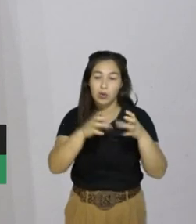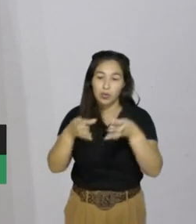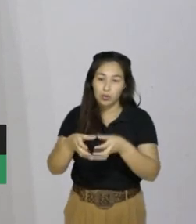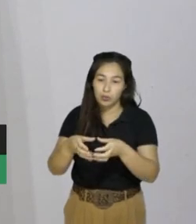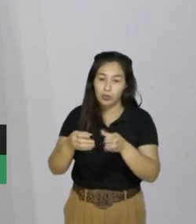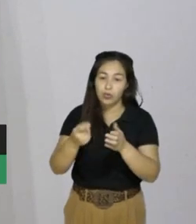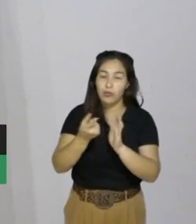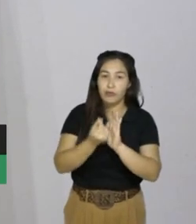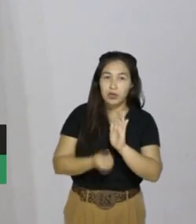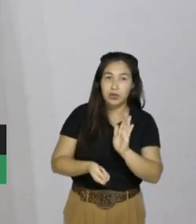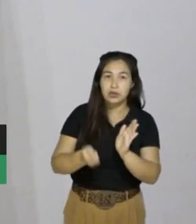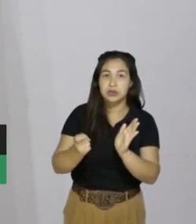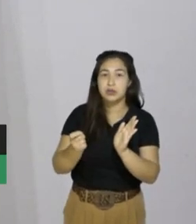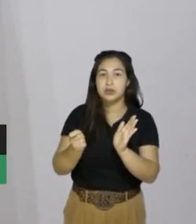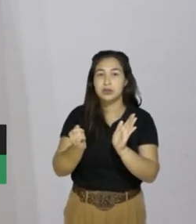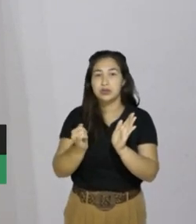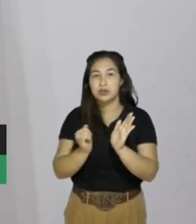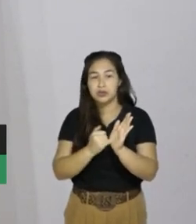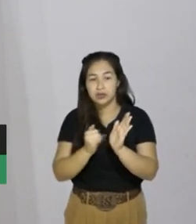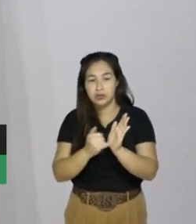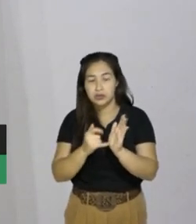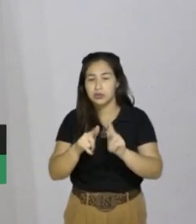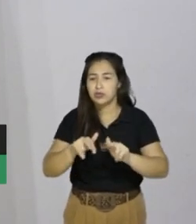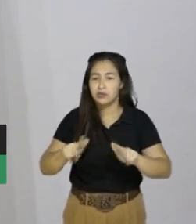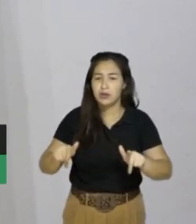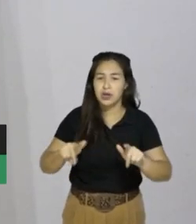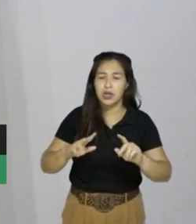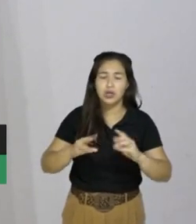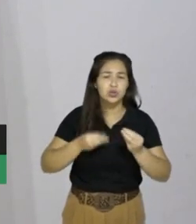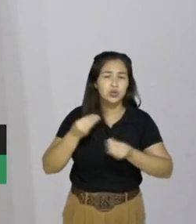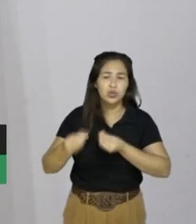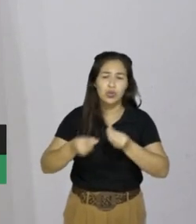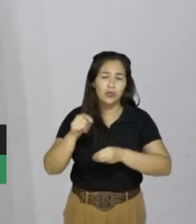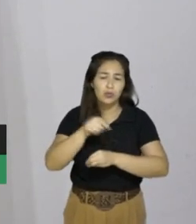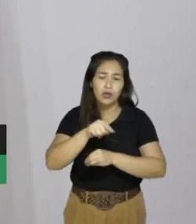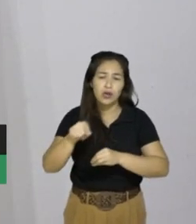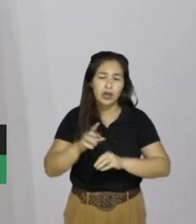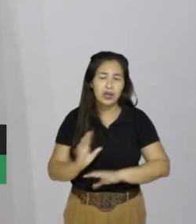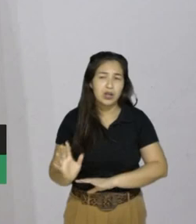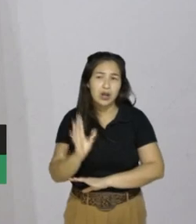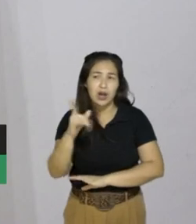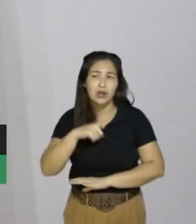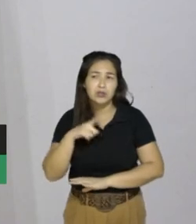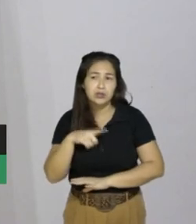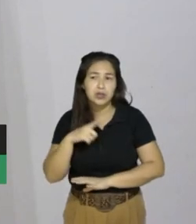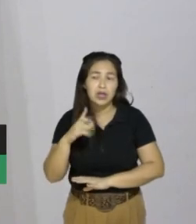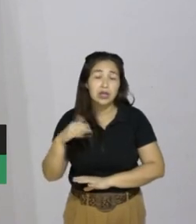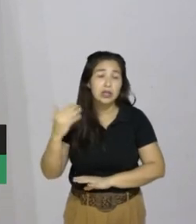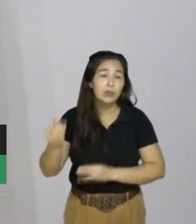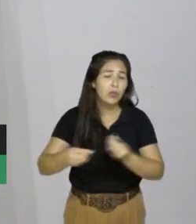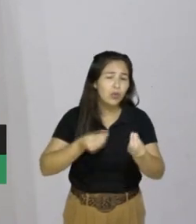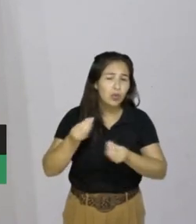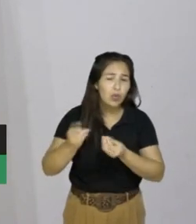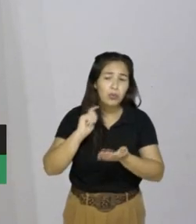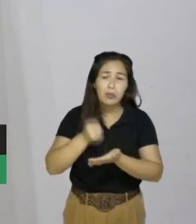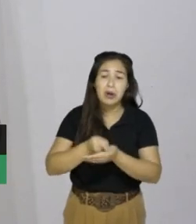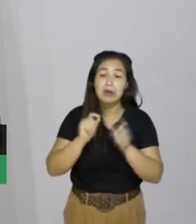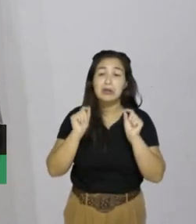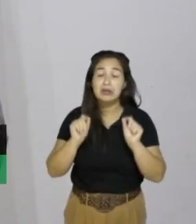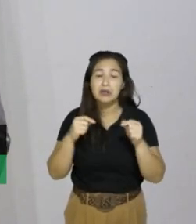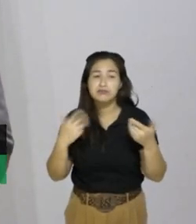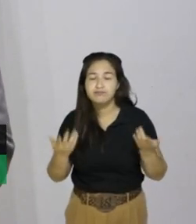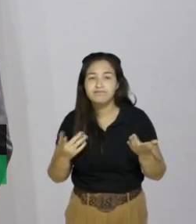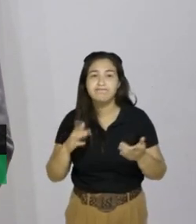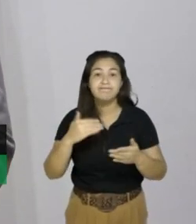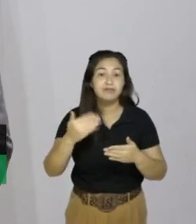onde vai ser estudado é todo o impacto financeiro causado por ela com Ampla divulgação de uma